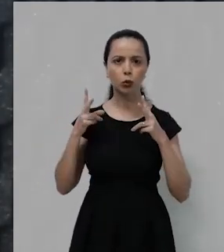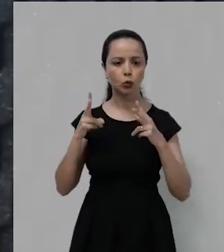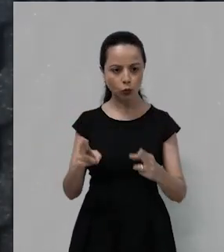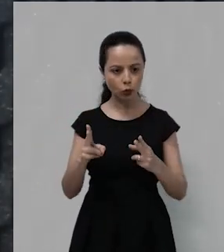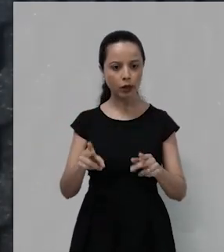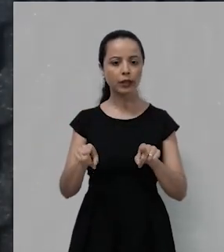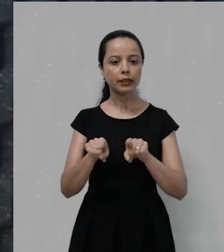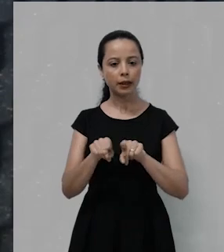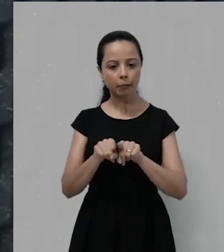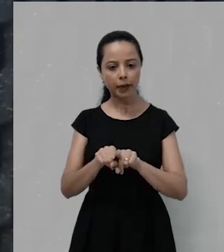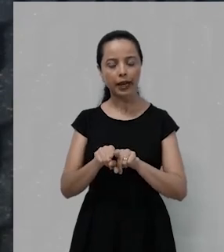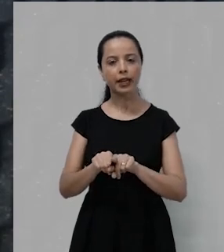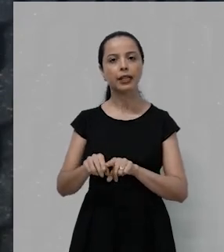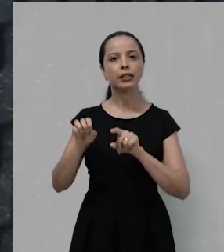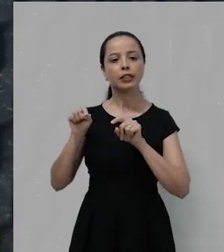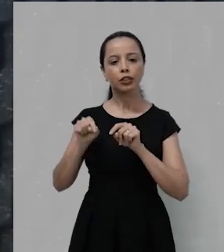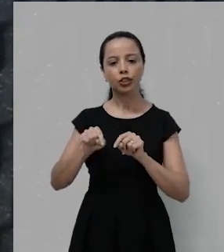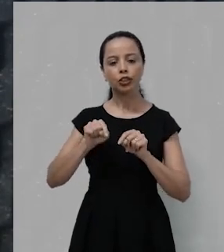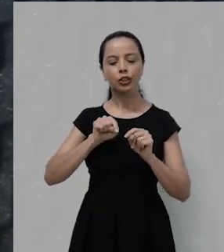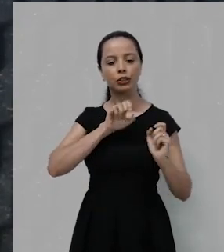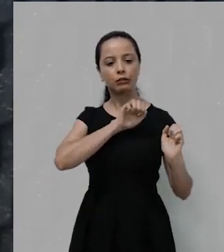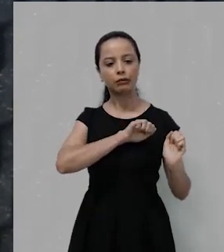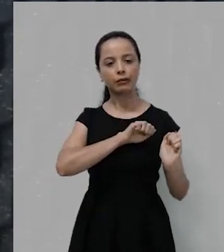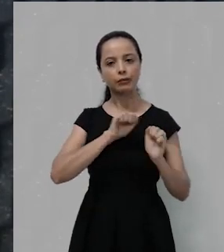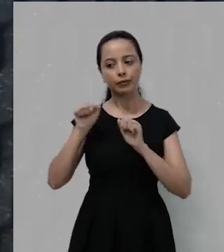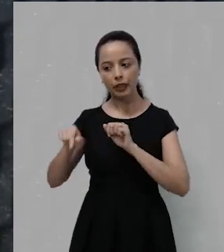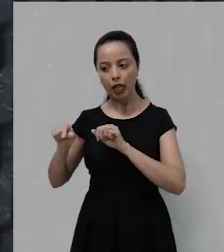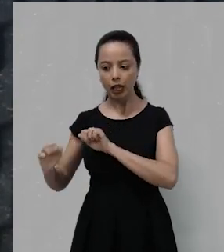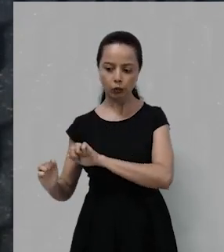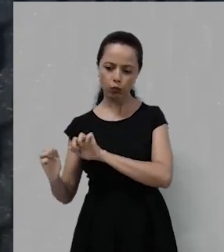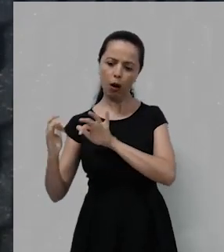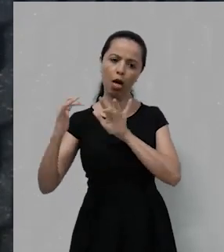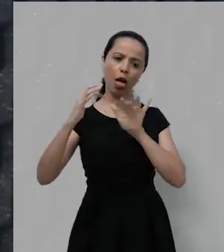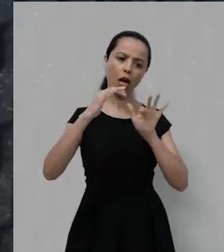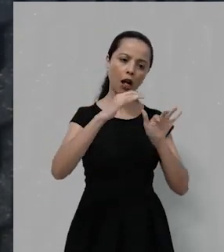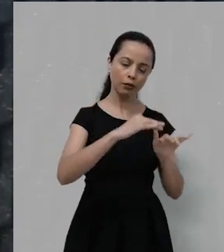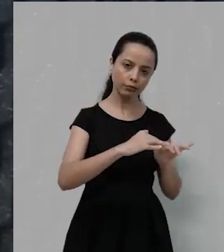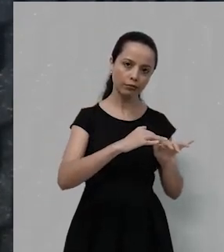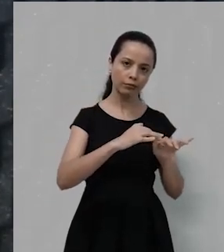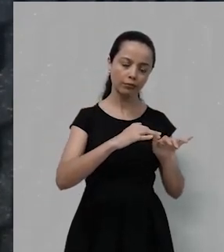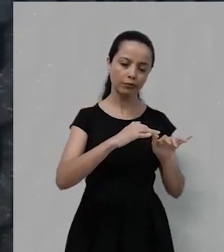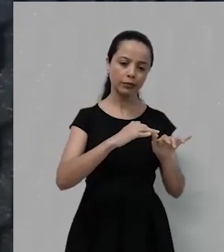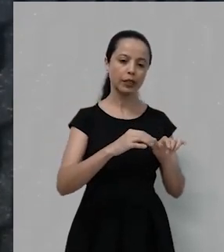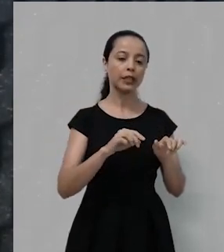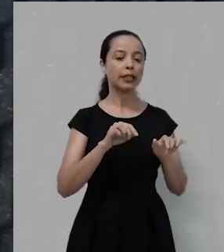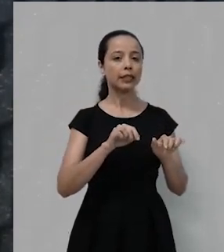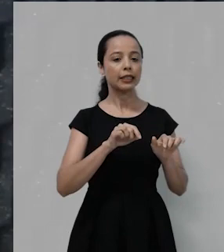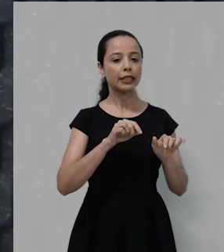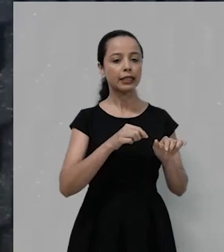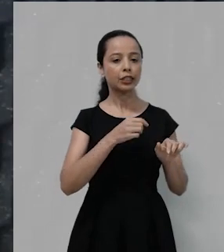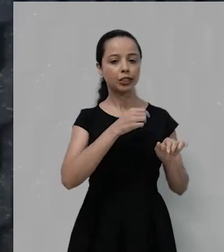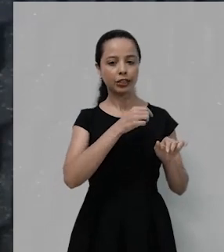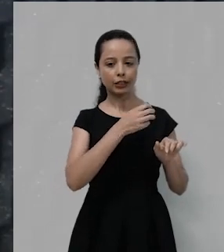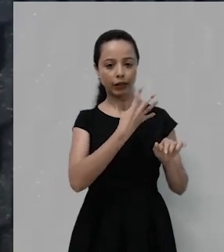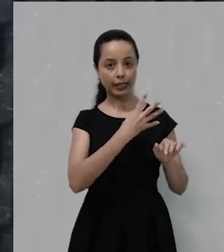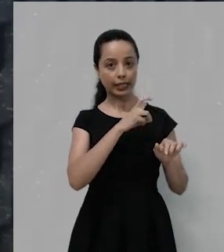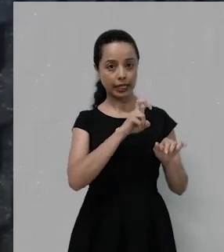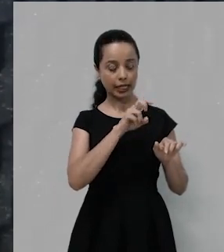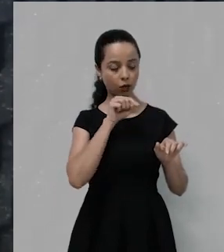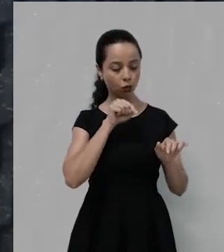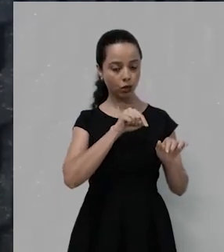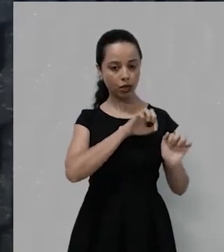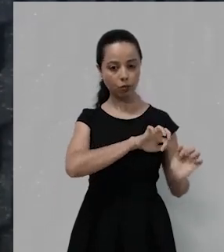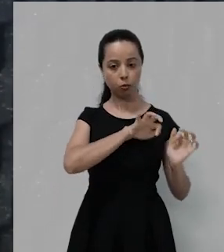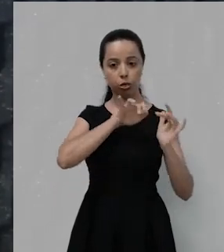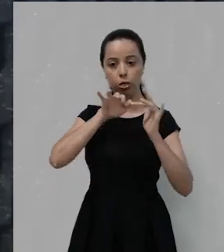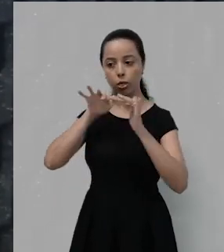taxas de emigração de 45 indivíduos por ano, taxa de imigração de 15 indivíduos por ano. Então, imagina aqui,